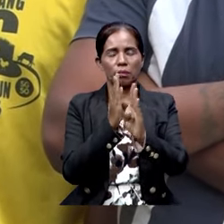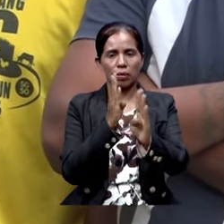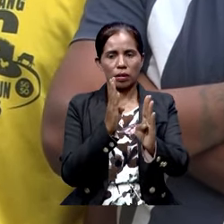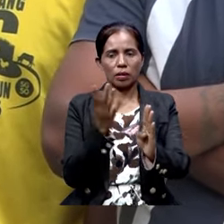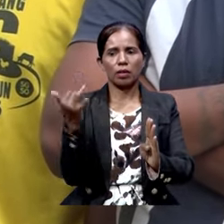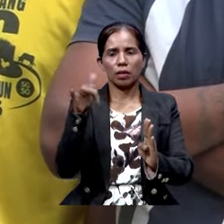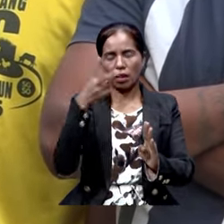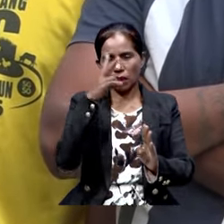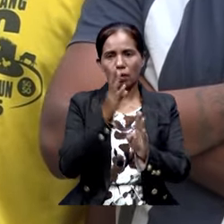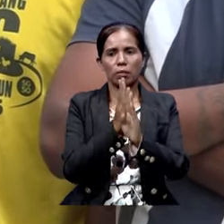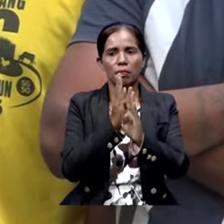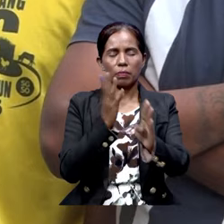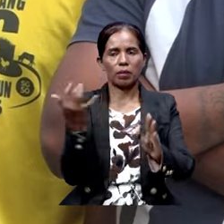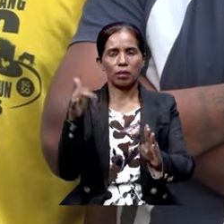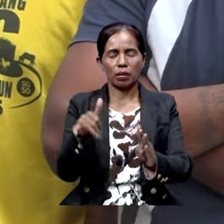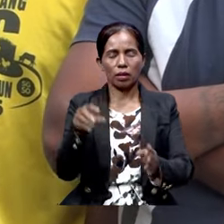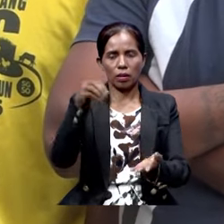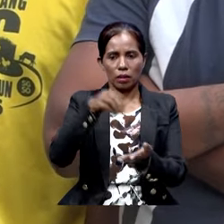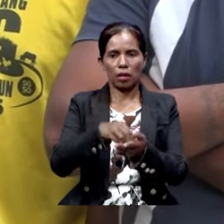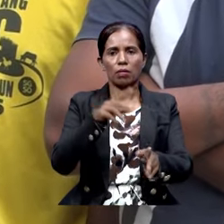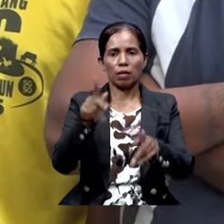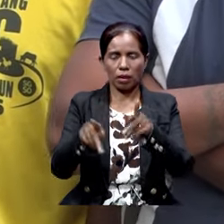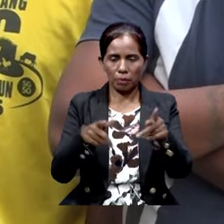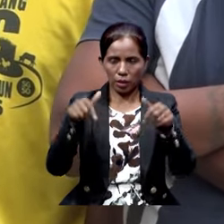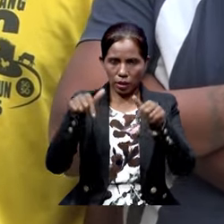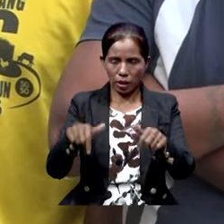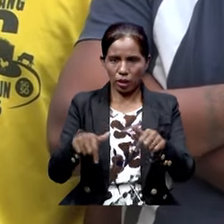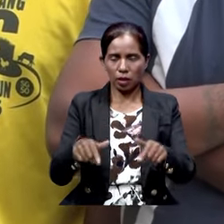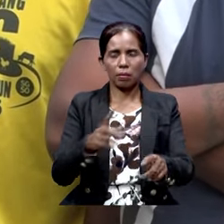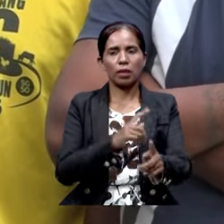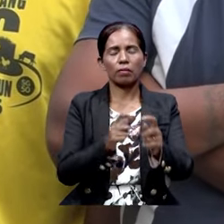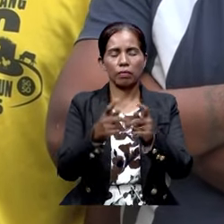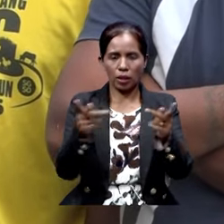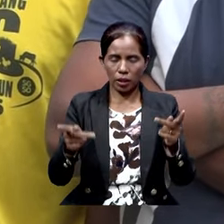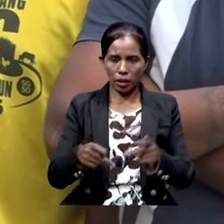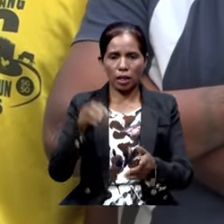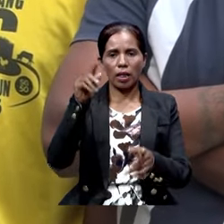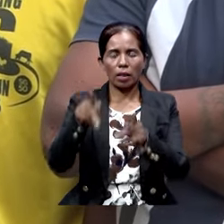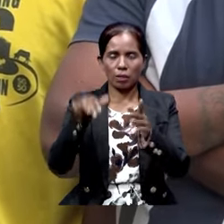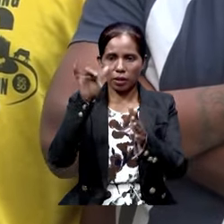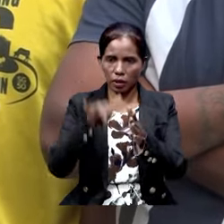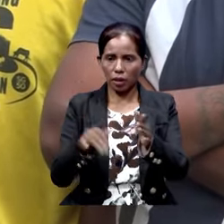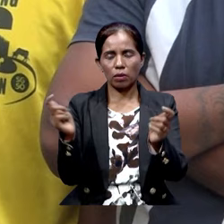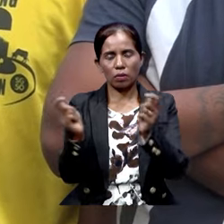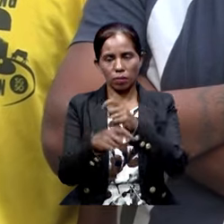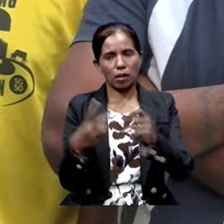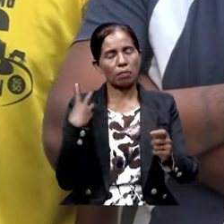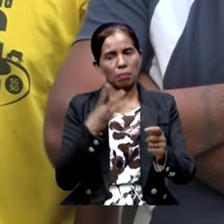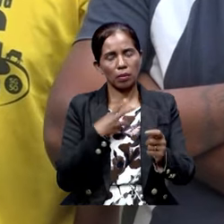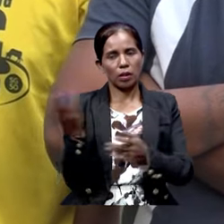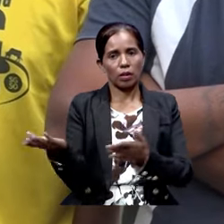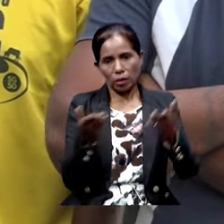para bicho, né? A tu bela tu ema passageiro se terminal. Tama ini terminal. Tamba ami sira be motorista sira be ma